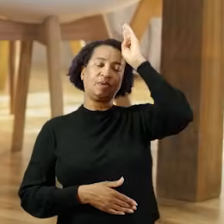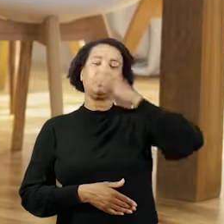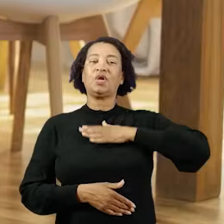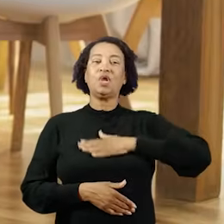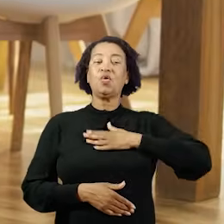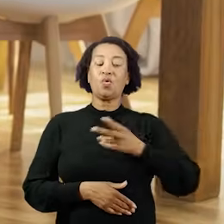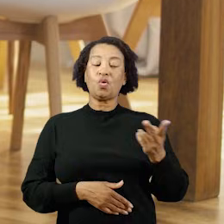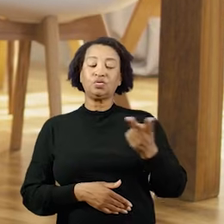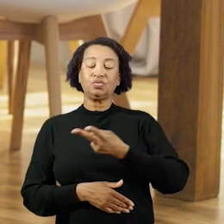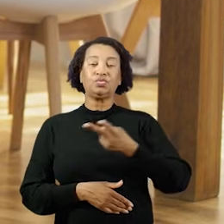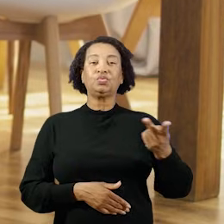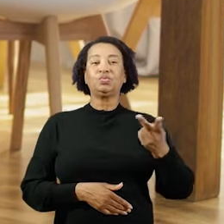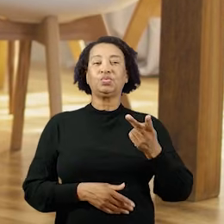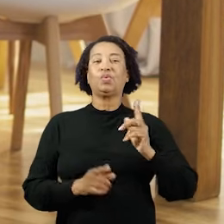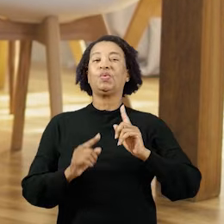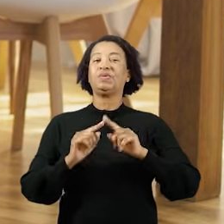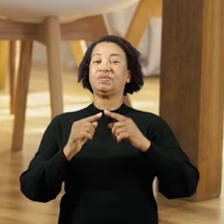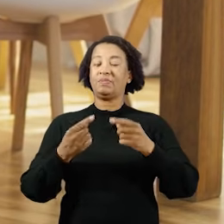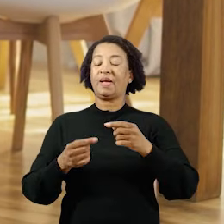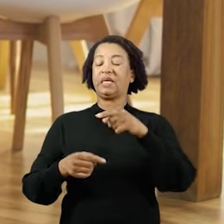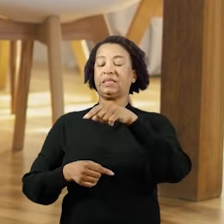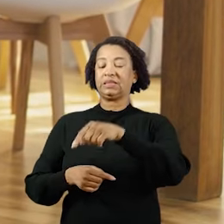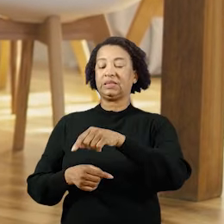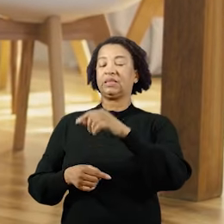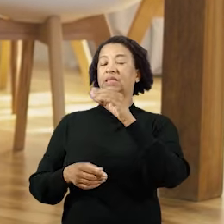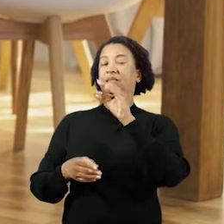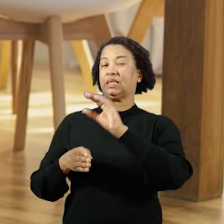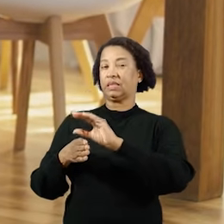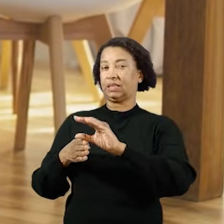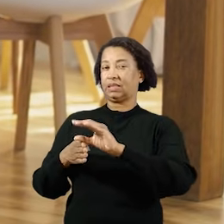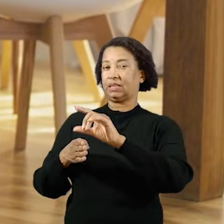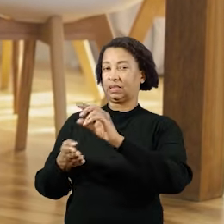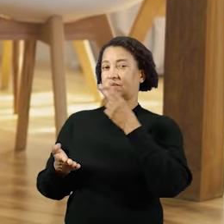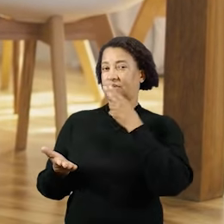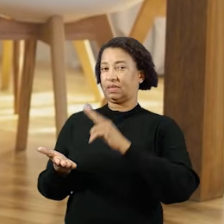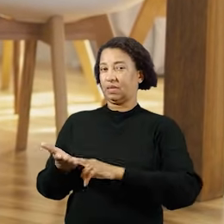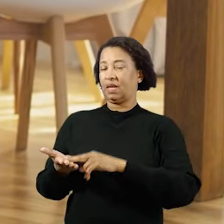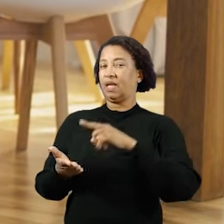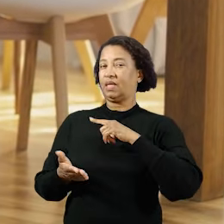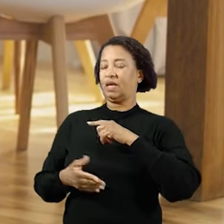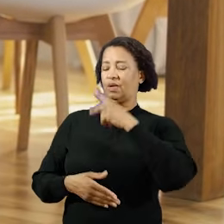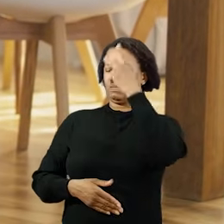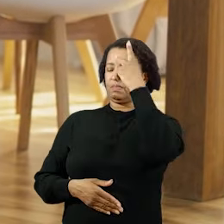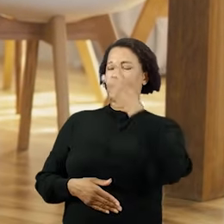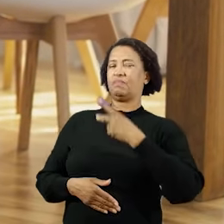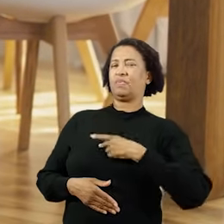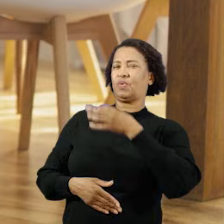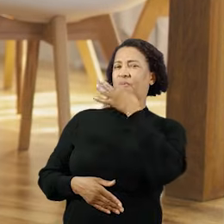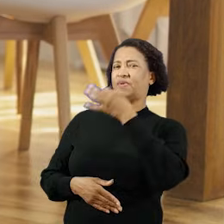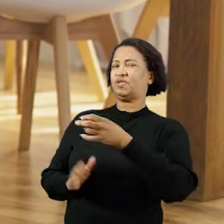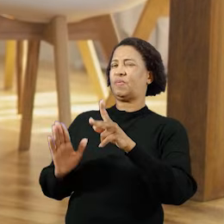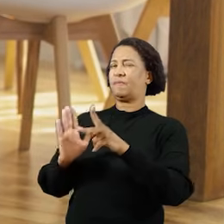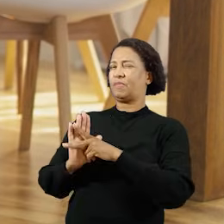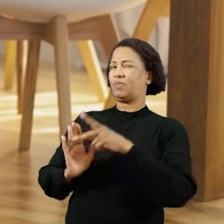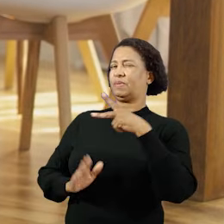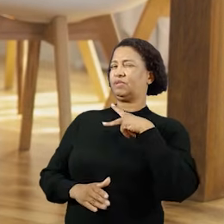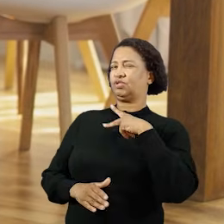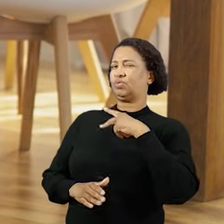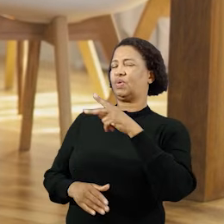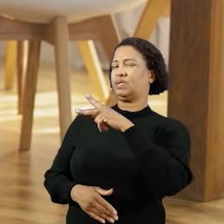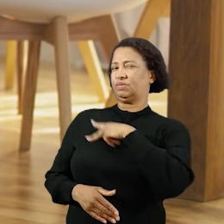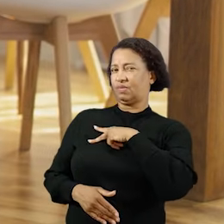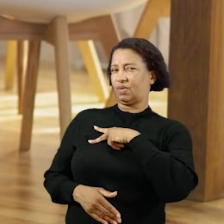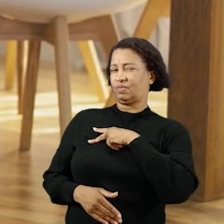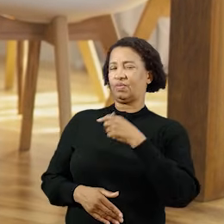como daquele Paulo da carta aos Romanos, porque nesta carta temos o lado mais pessoal, o toque pastoral de Paulo.